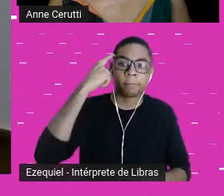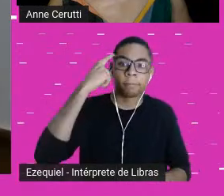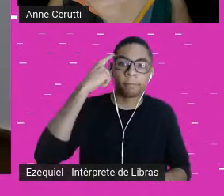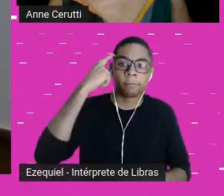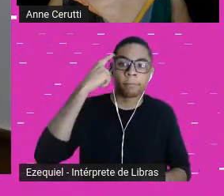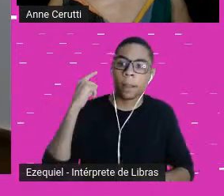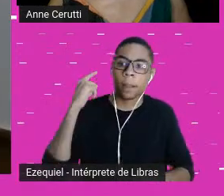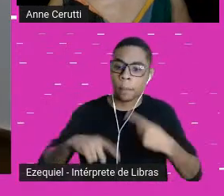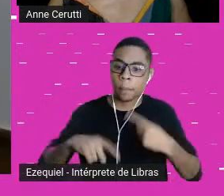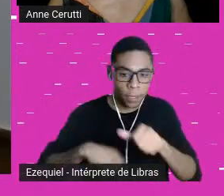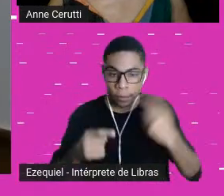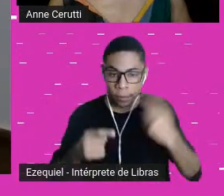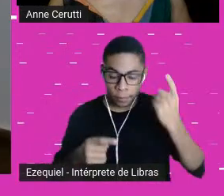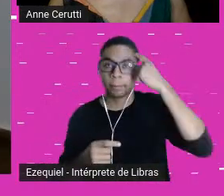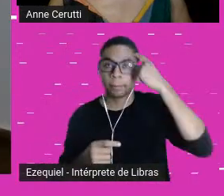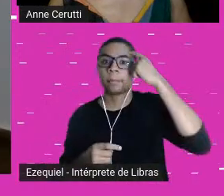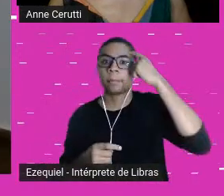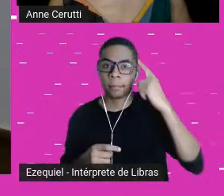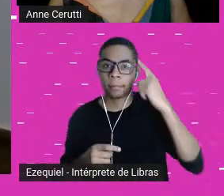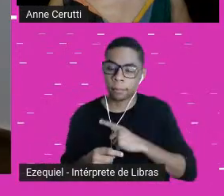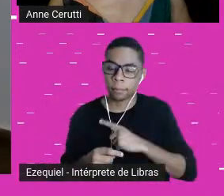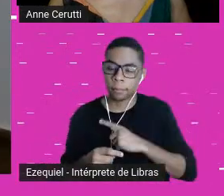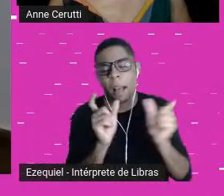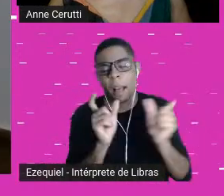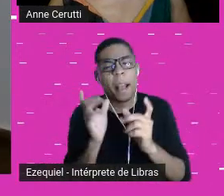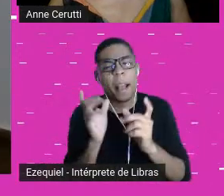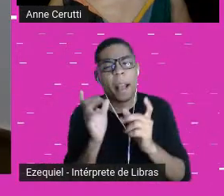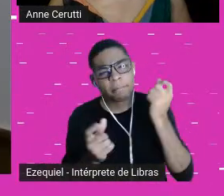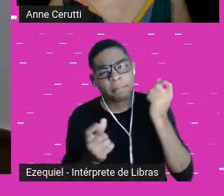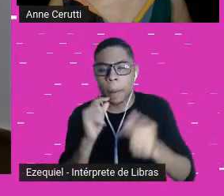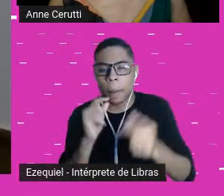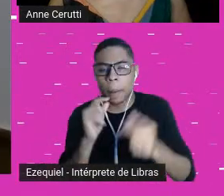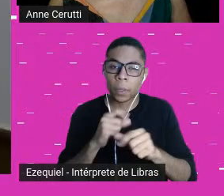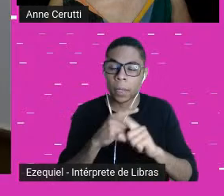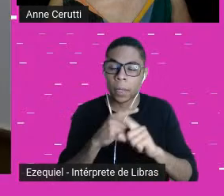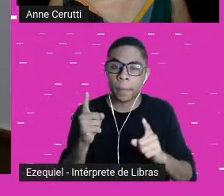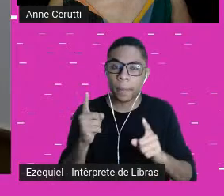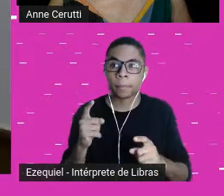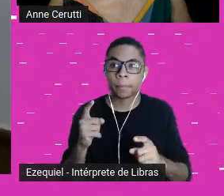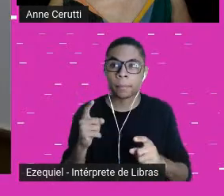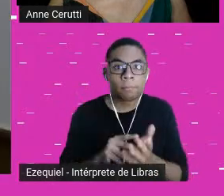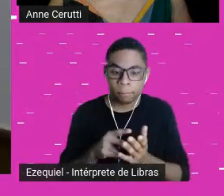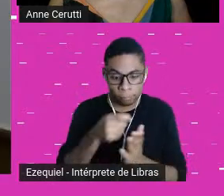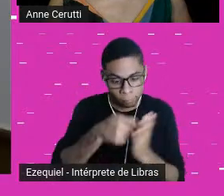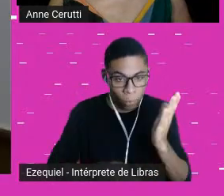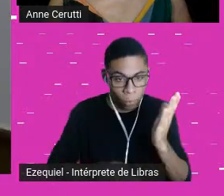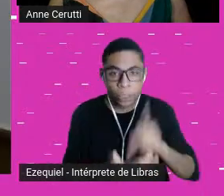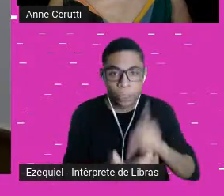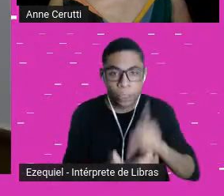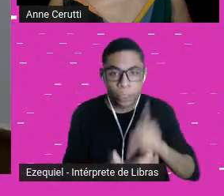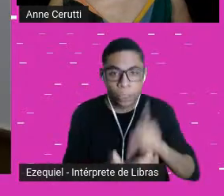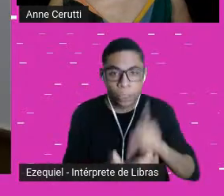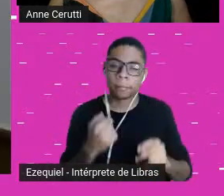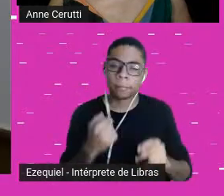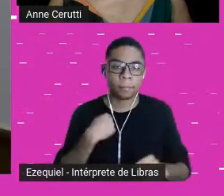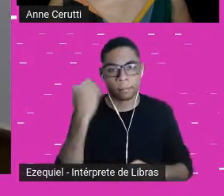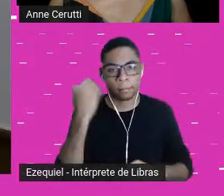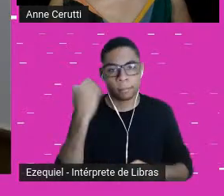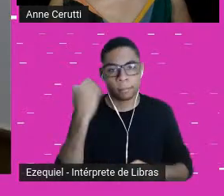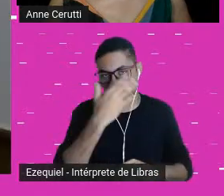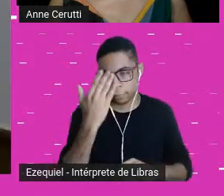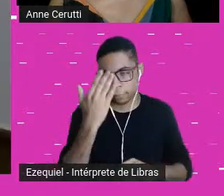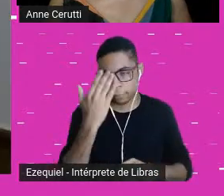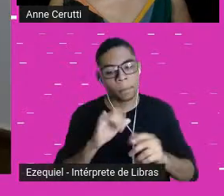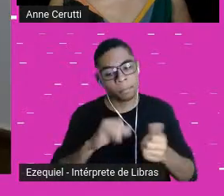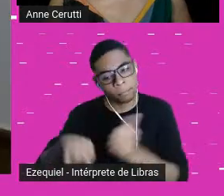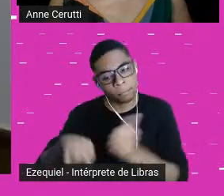bruto mesmo eu não participei. Eu recebi o texto, acho que a gente mudou uma coisa ou outra no ensaio só. Mas o texto era